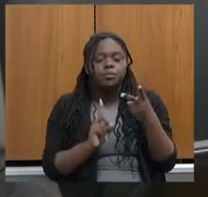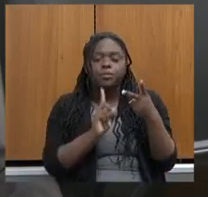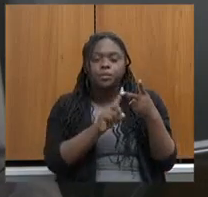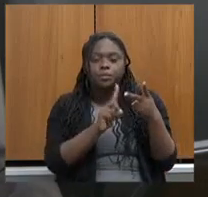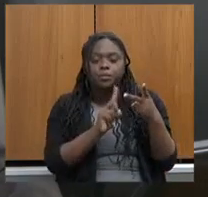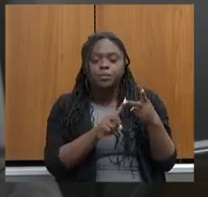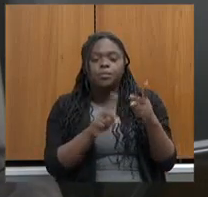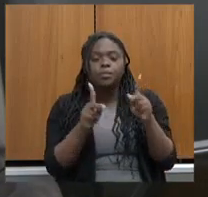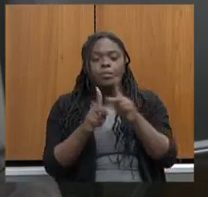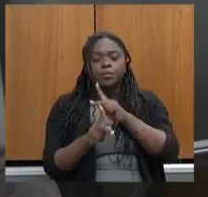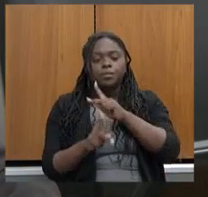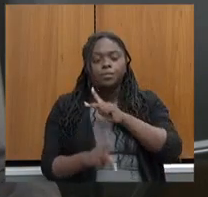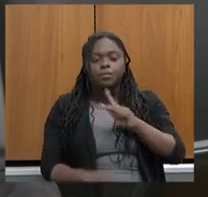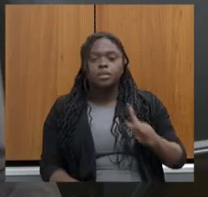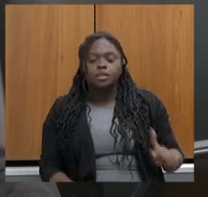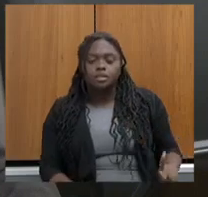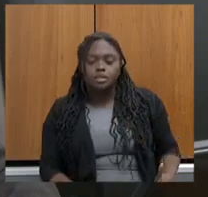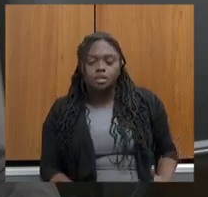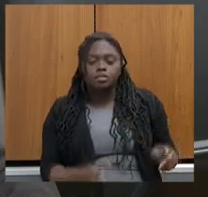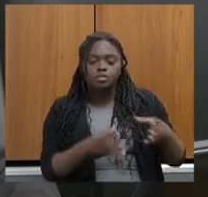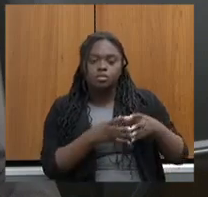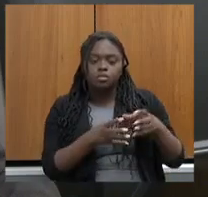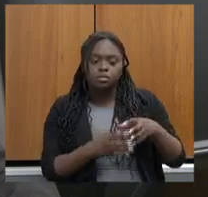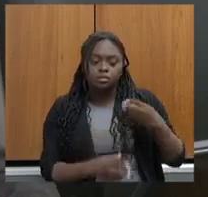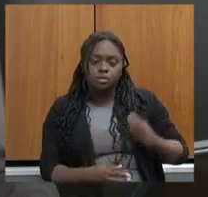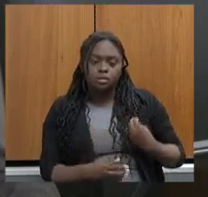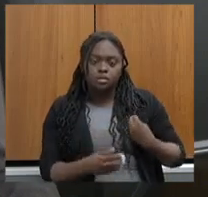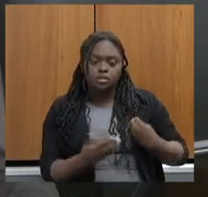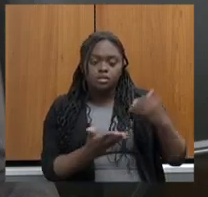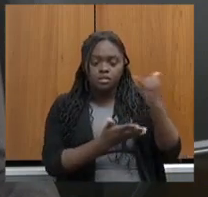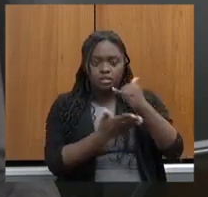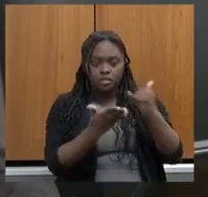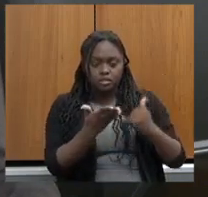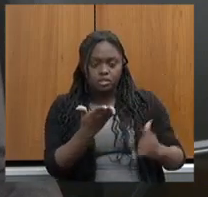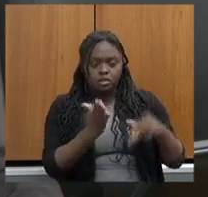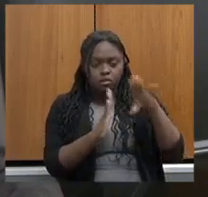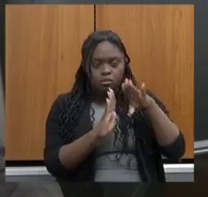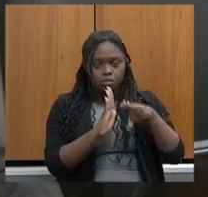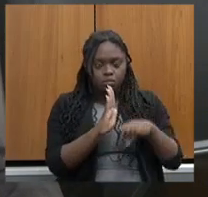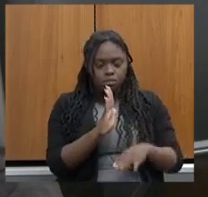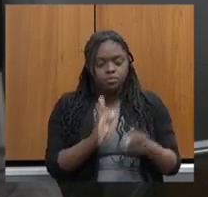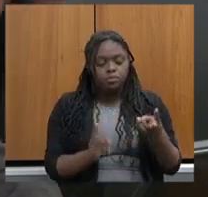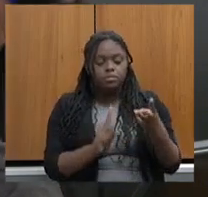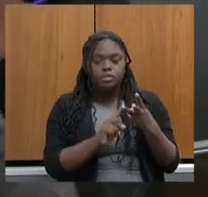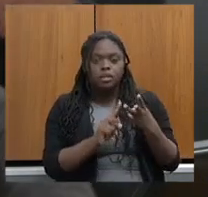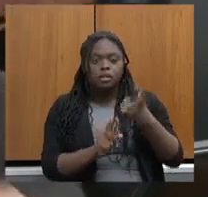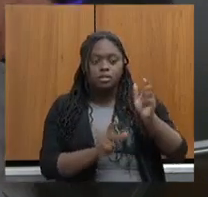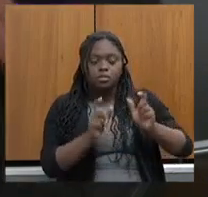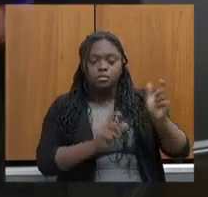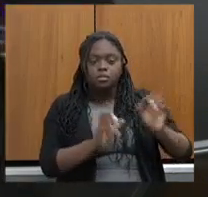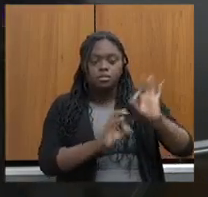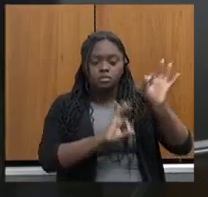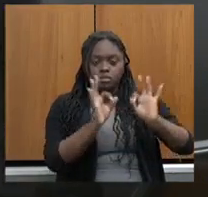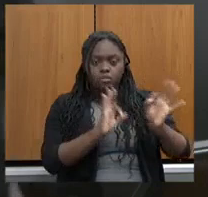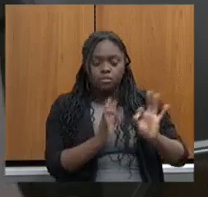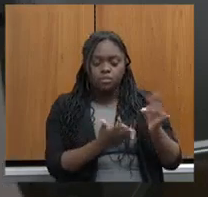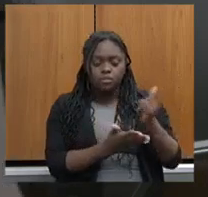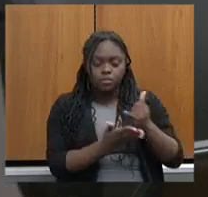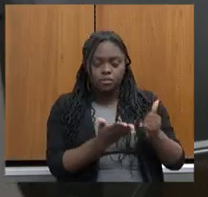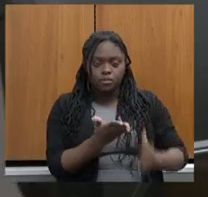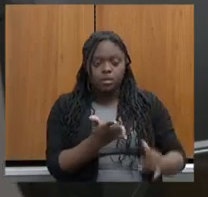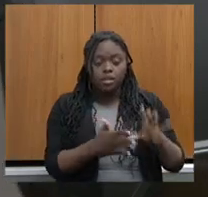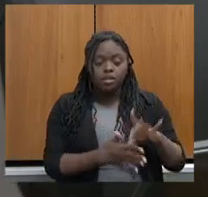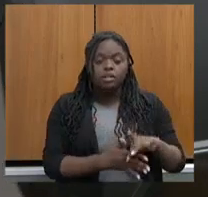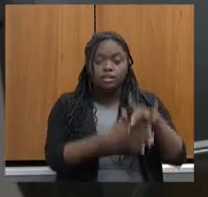presidente da comissões participantes por ordem de descrição três membro das comissões participantes por óticas são quatro líderes